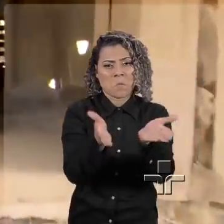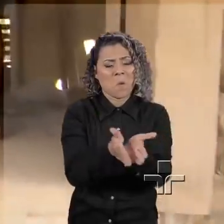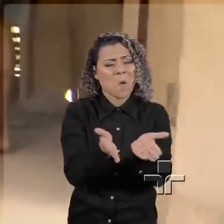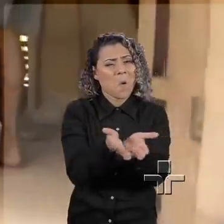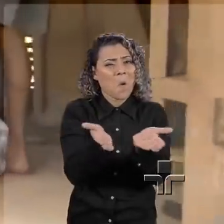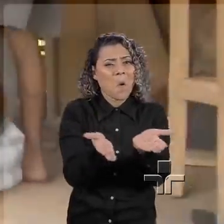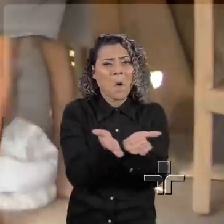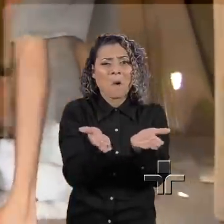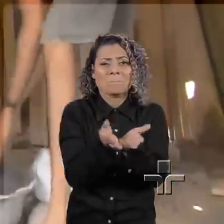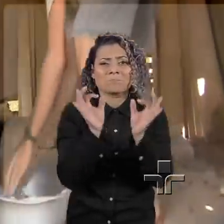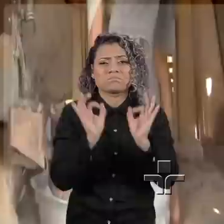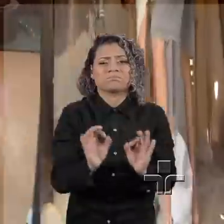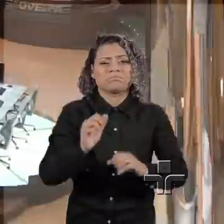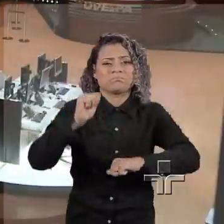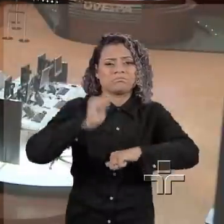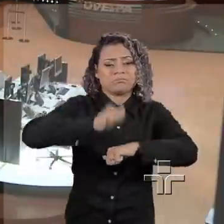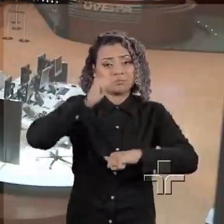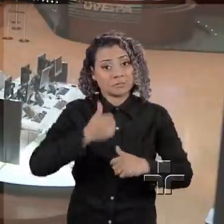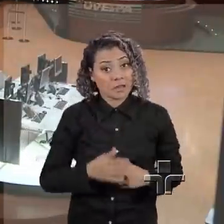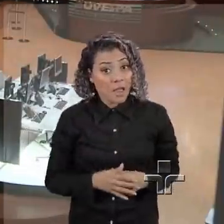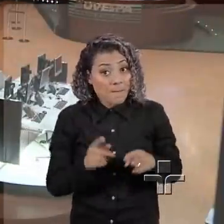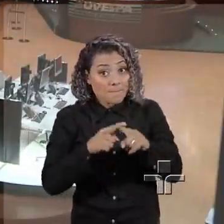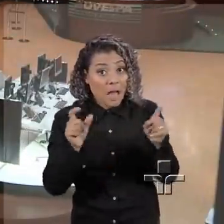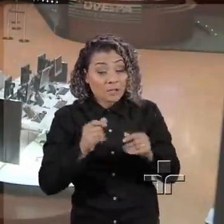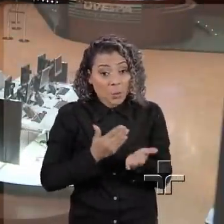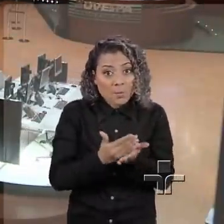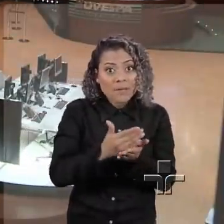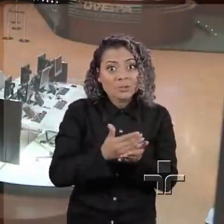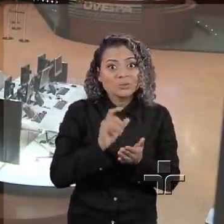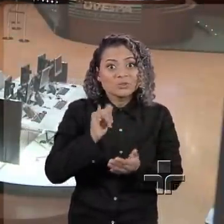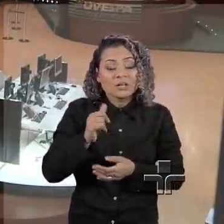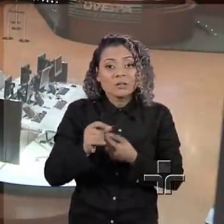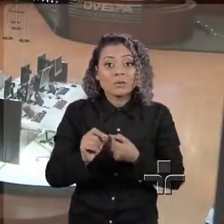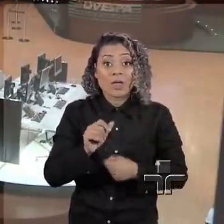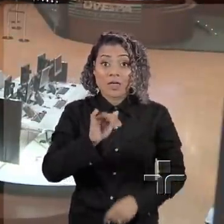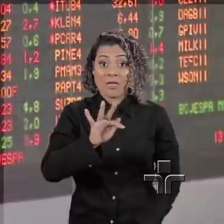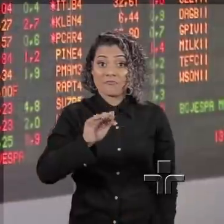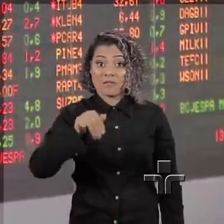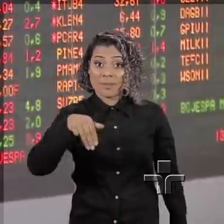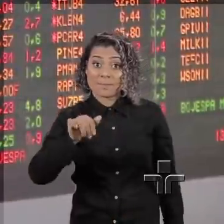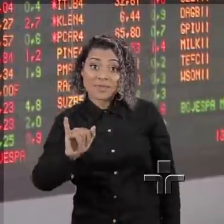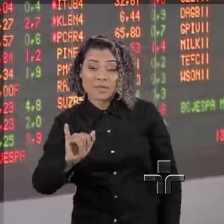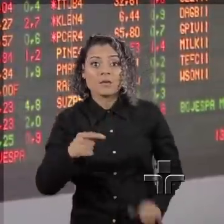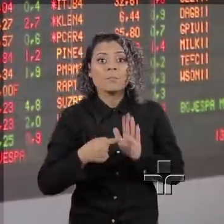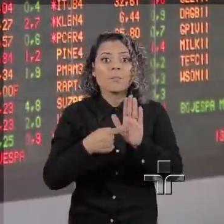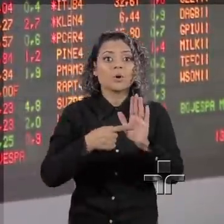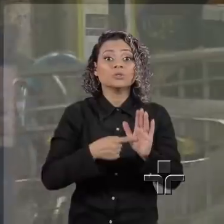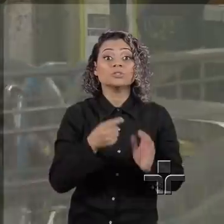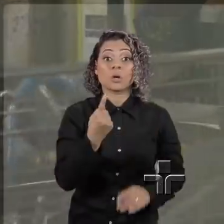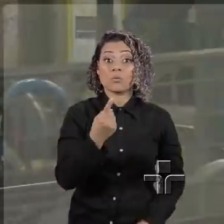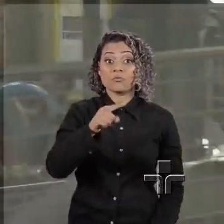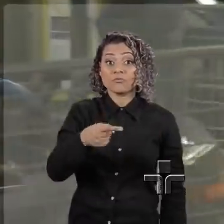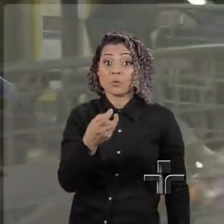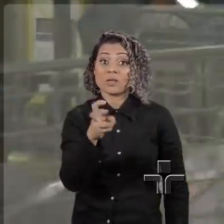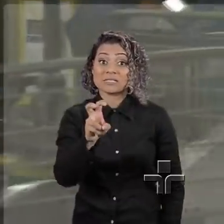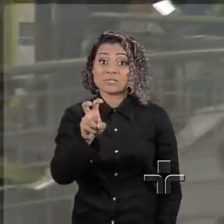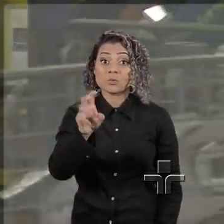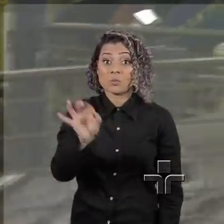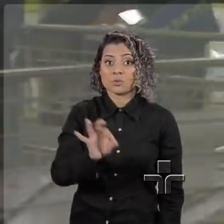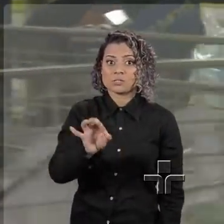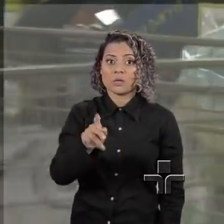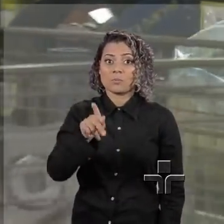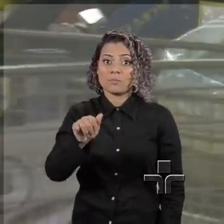extrema pobreza. No começo do ano, a projeção do FMI era de alta de 1,5% do PIB.